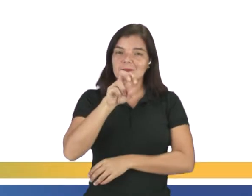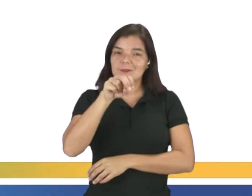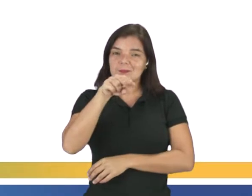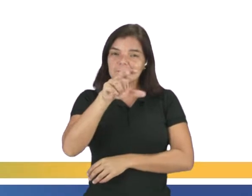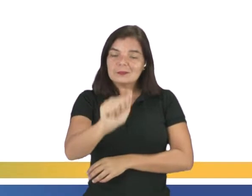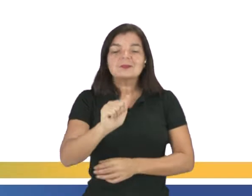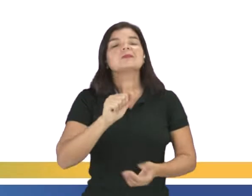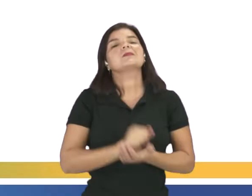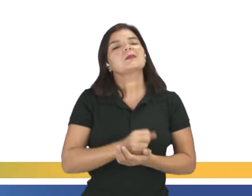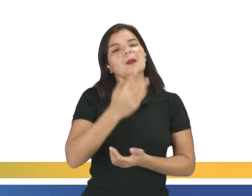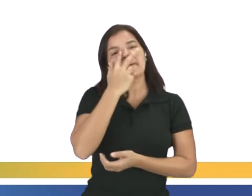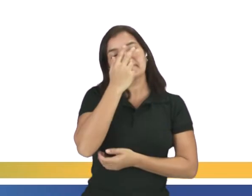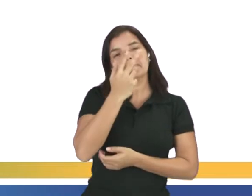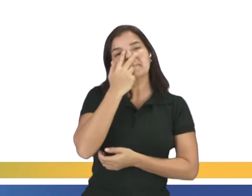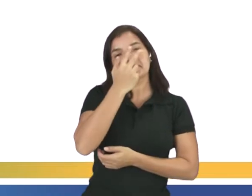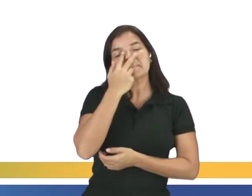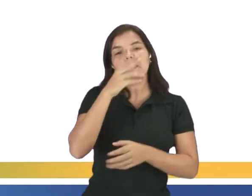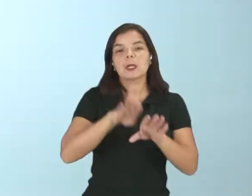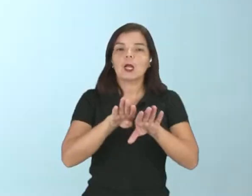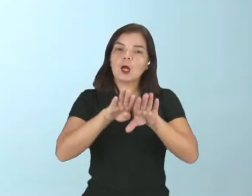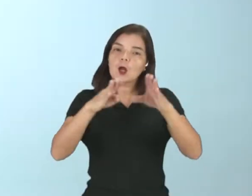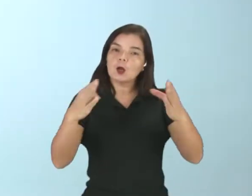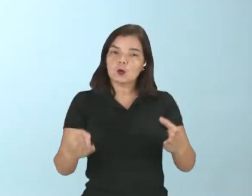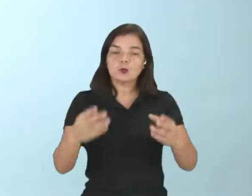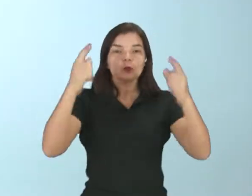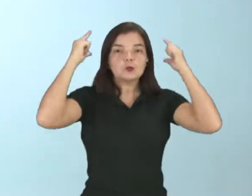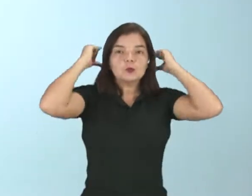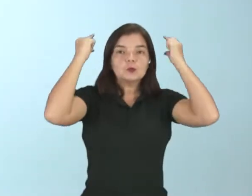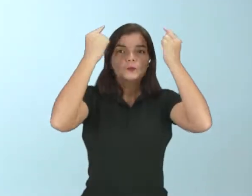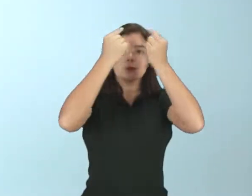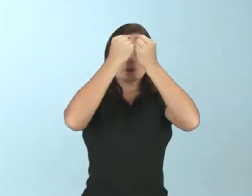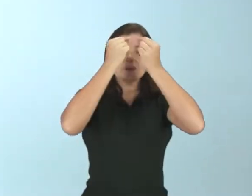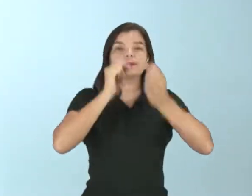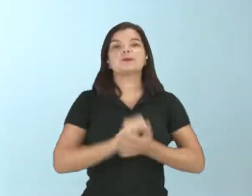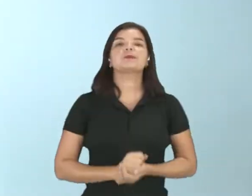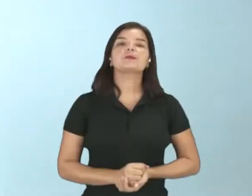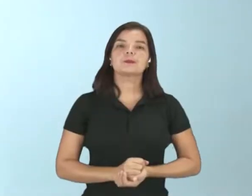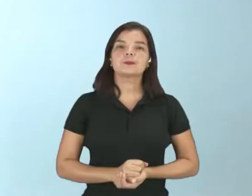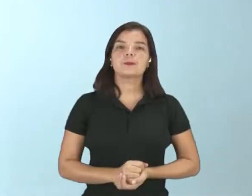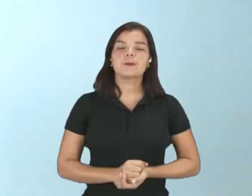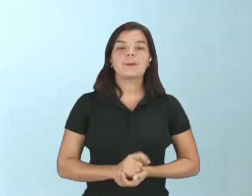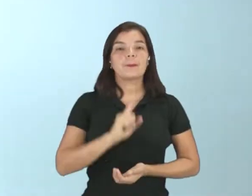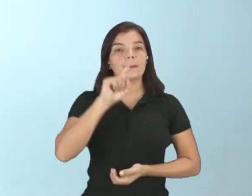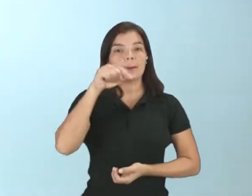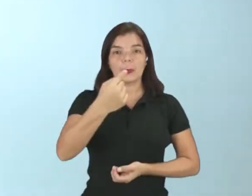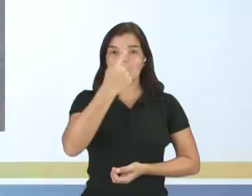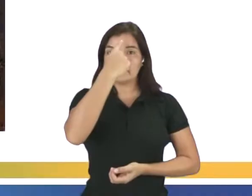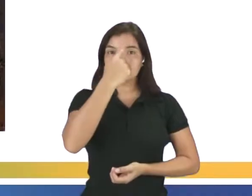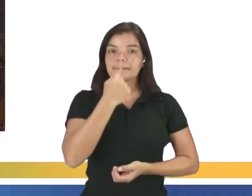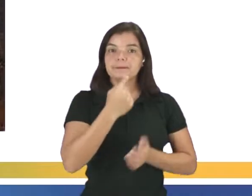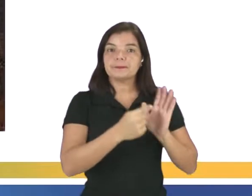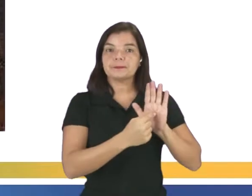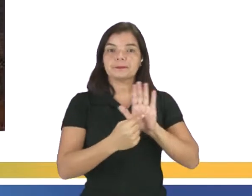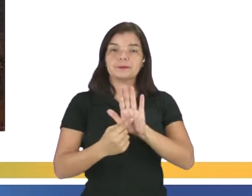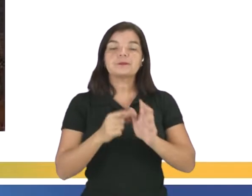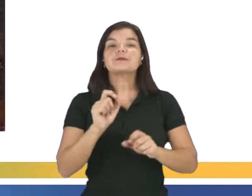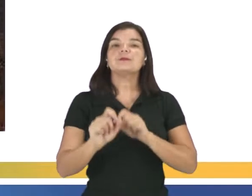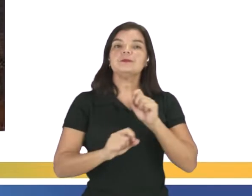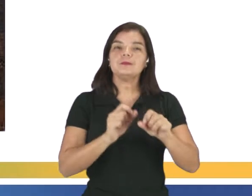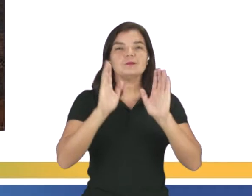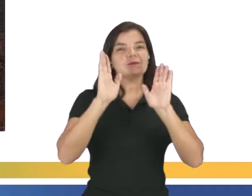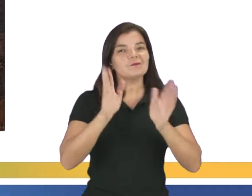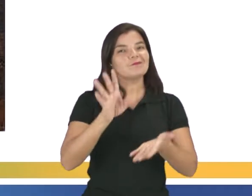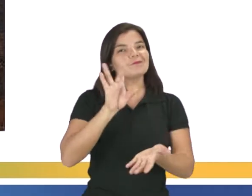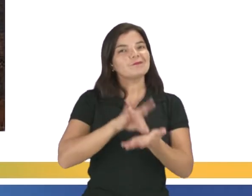arena, que é semelhante ao palco grego. O próximo slide eu trago para vocês aqui já,